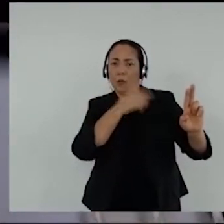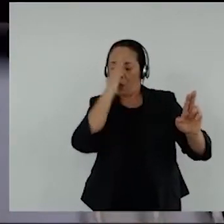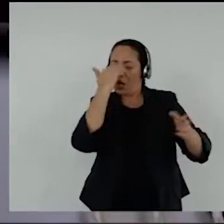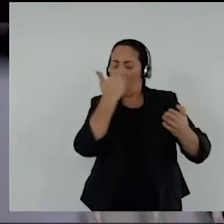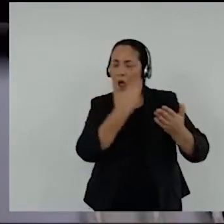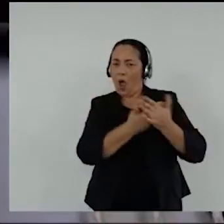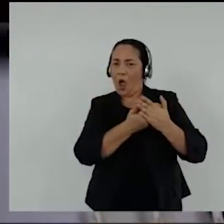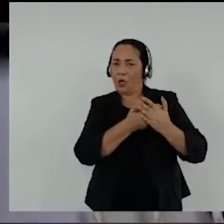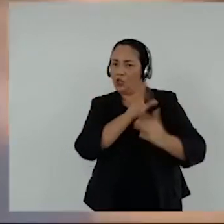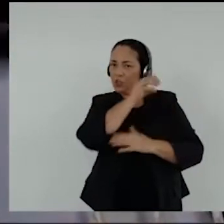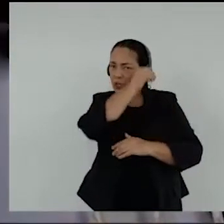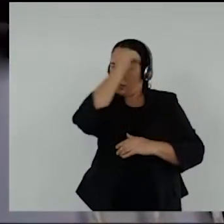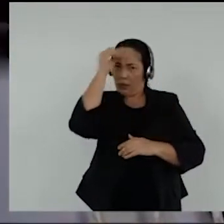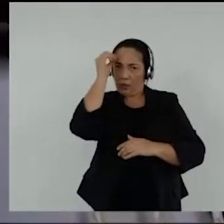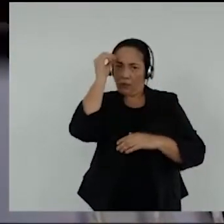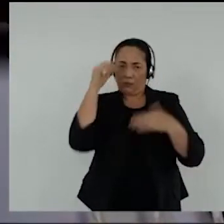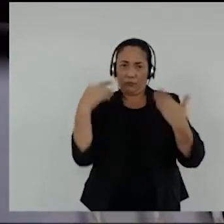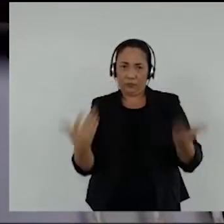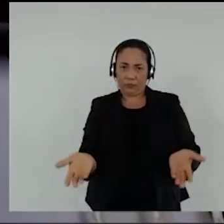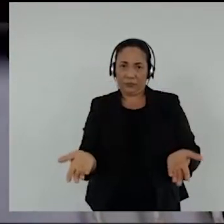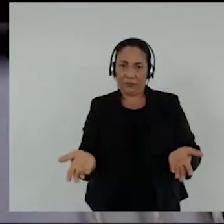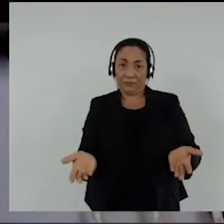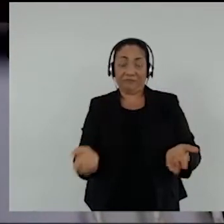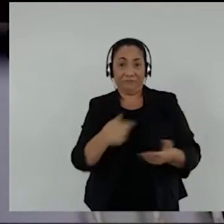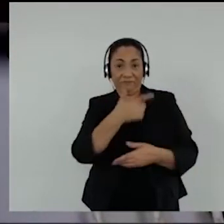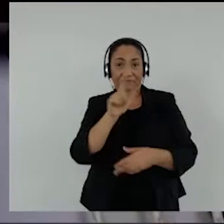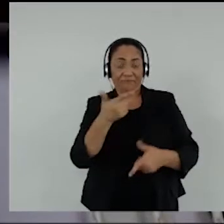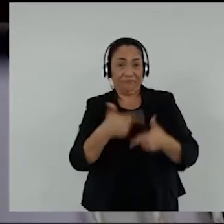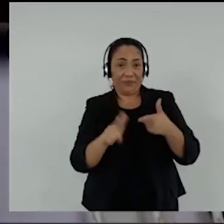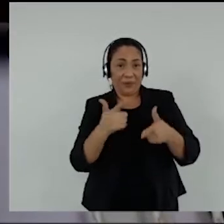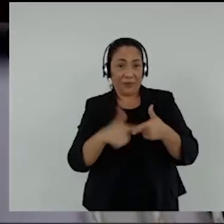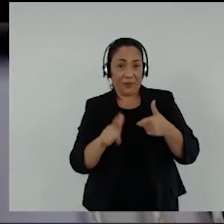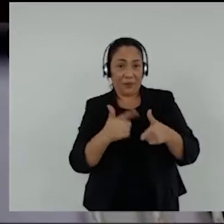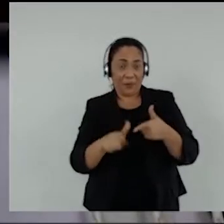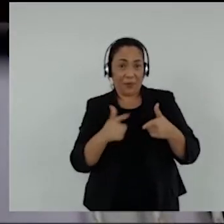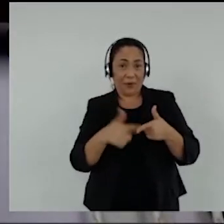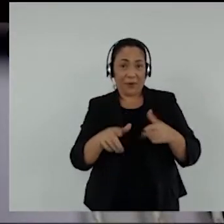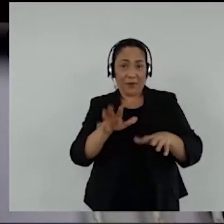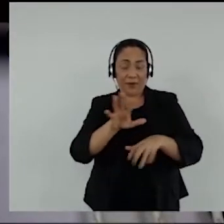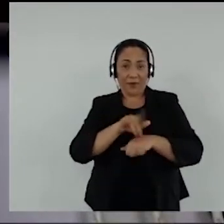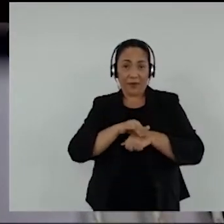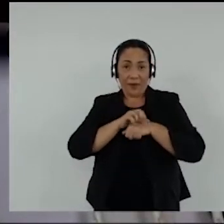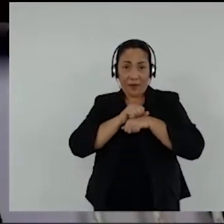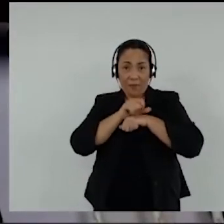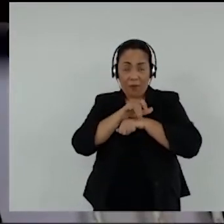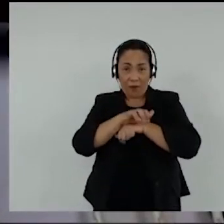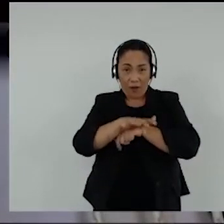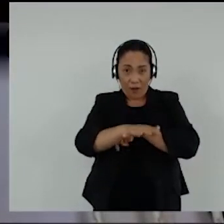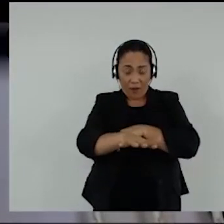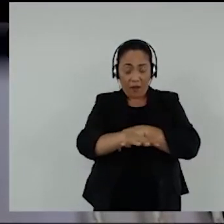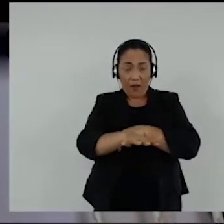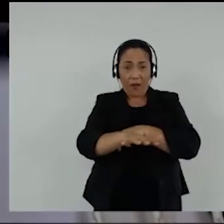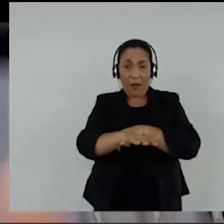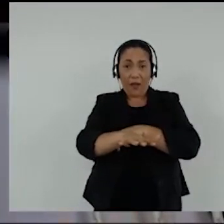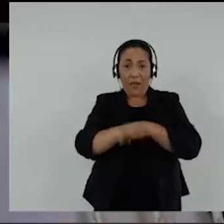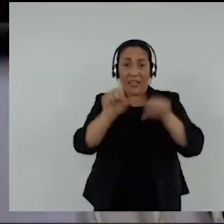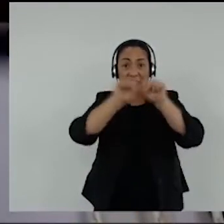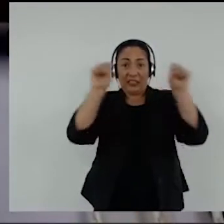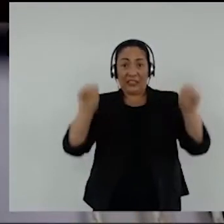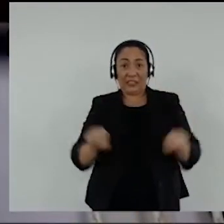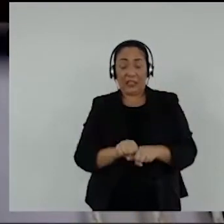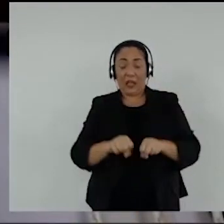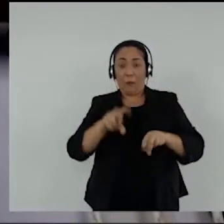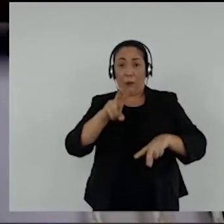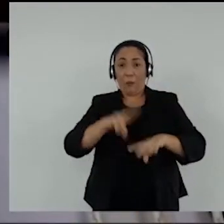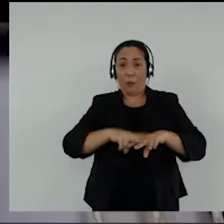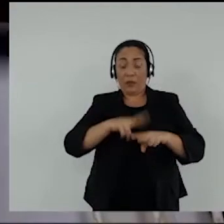acredita, aliás, é outro grande problema que a pandemia está escancarando, né, a nossa falência do nosso sistema penitenciário, e também por